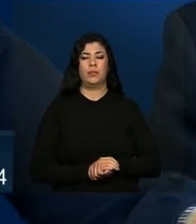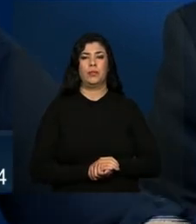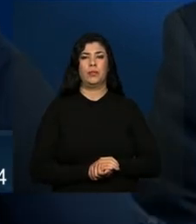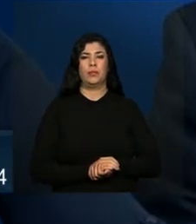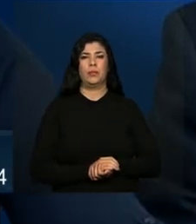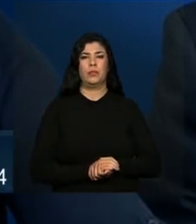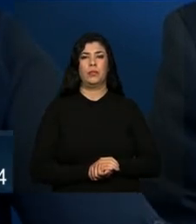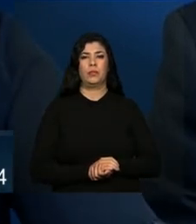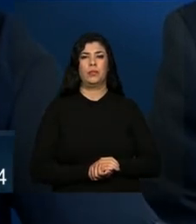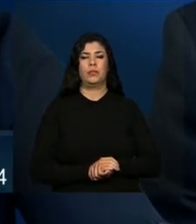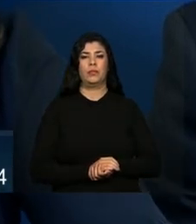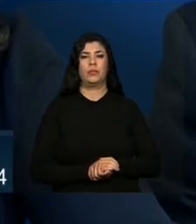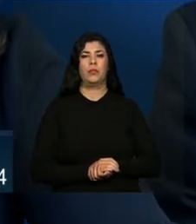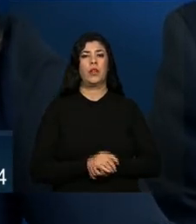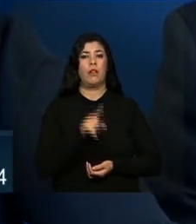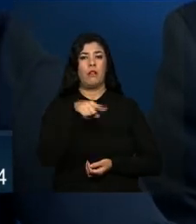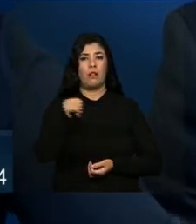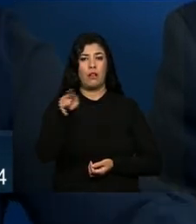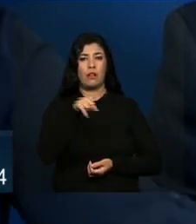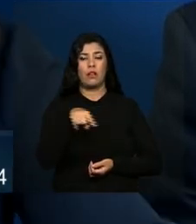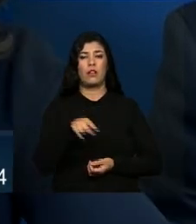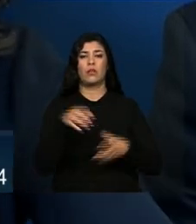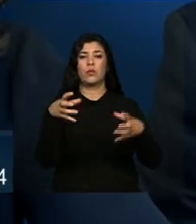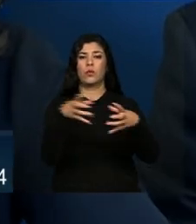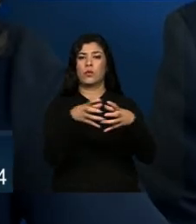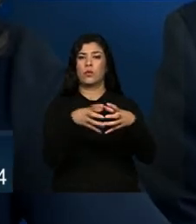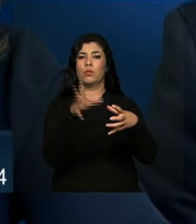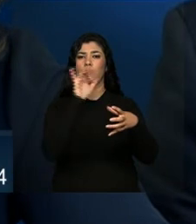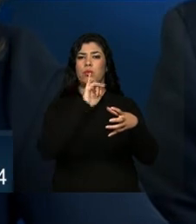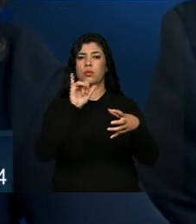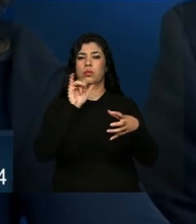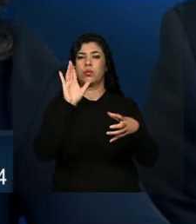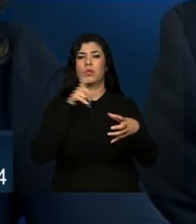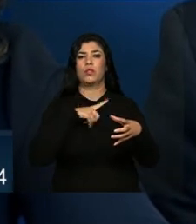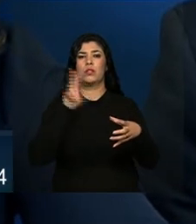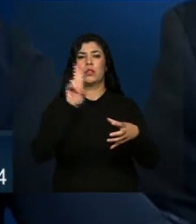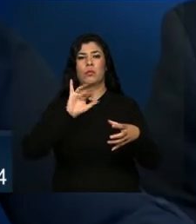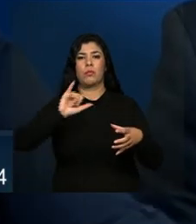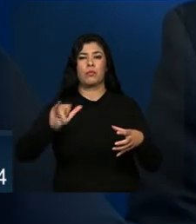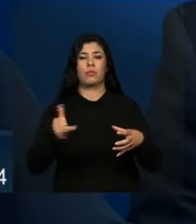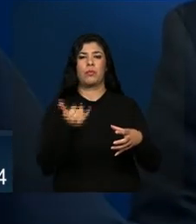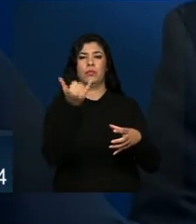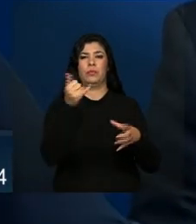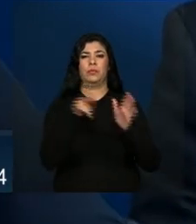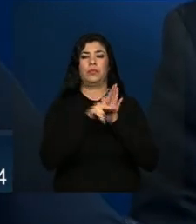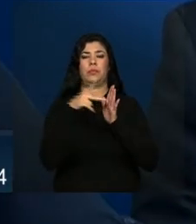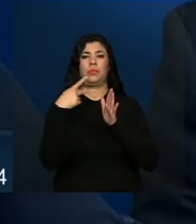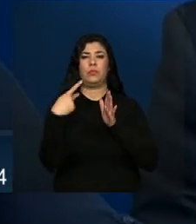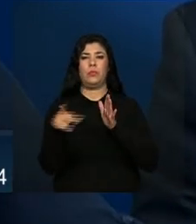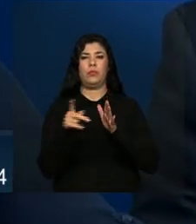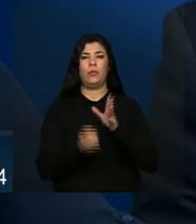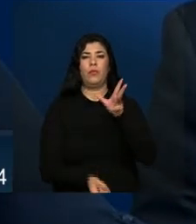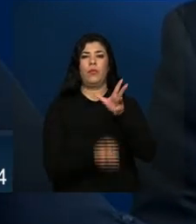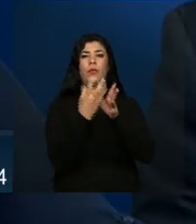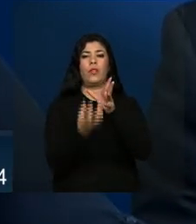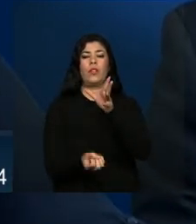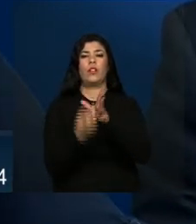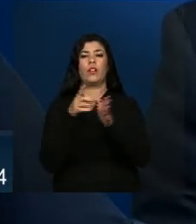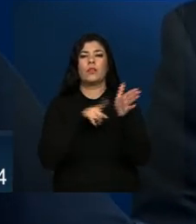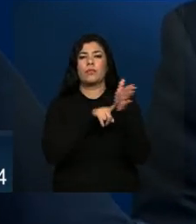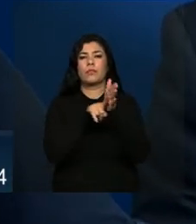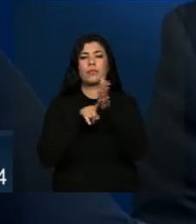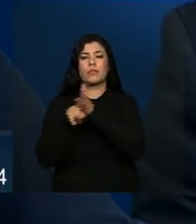Quem é essas foram as fontes que utilizamos para a instaurar